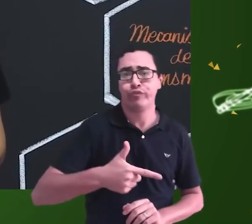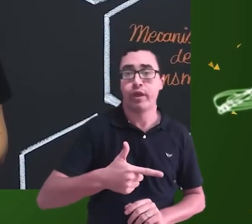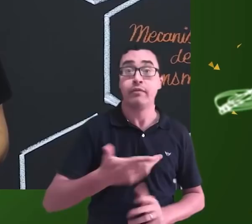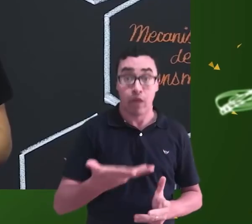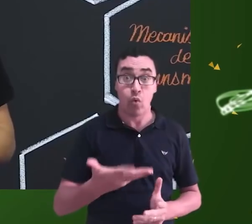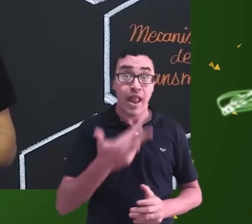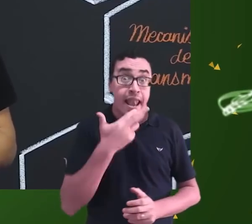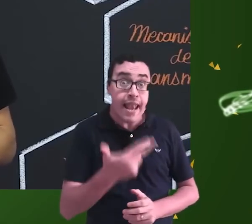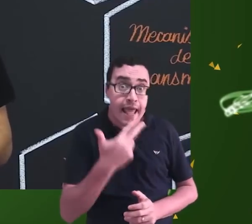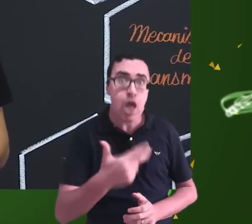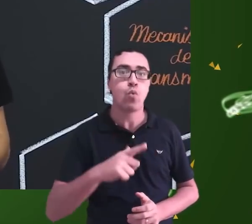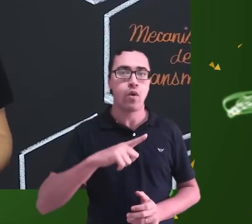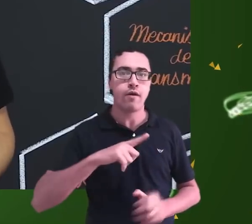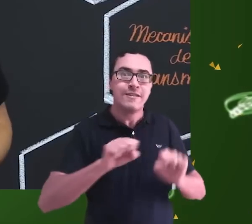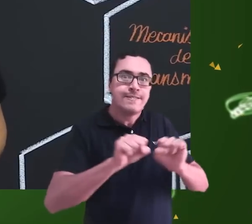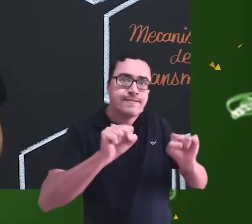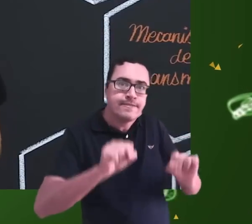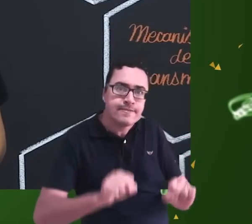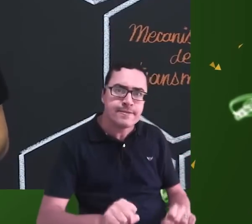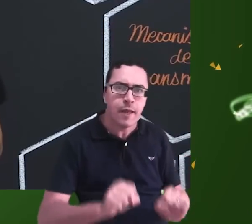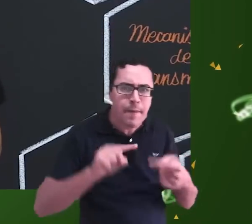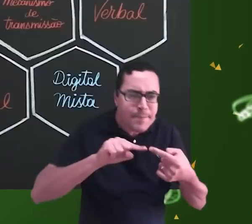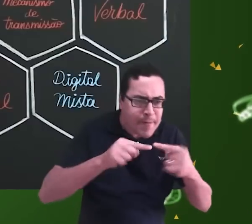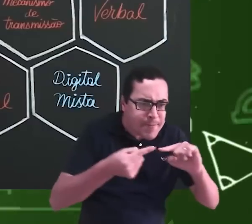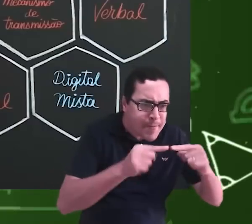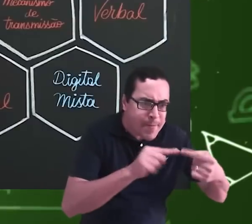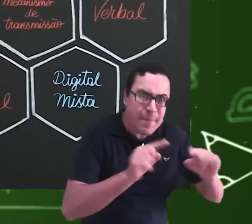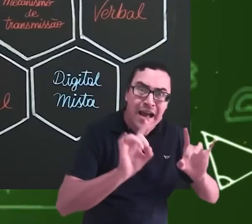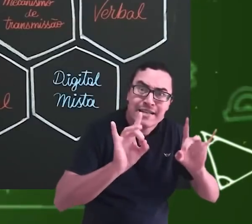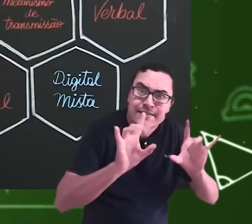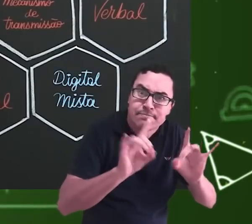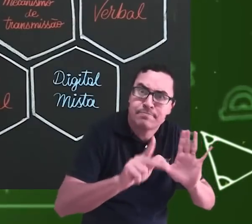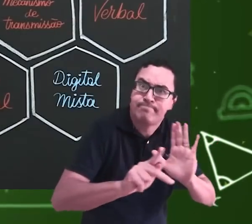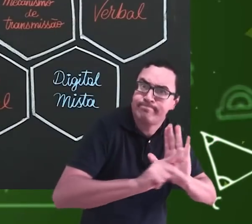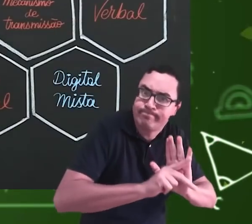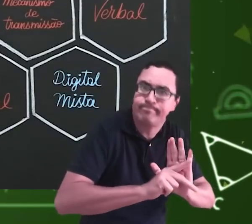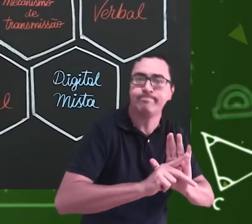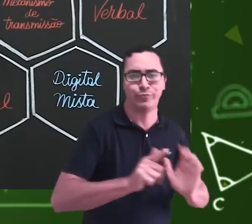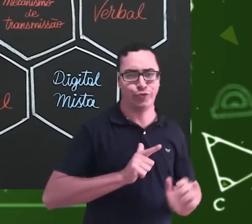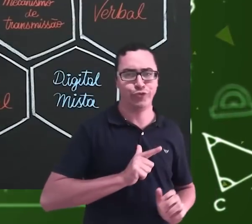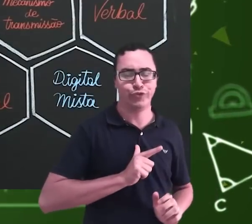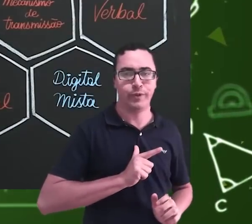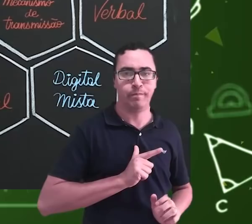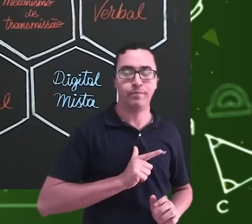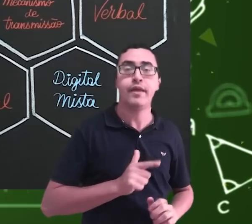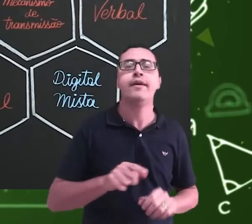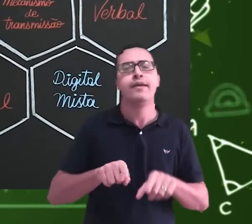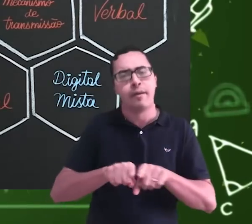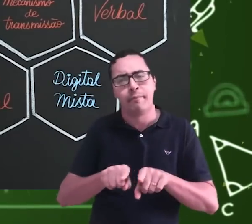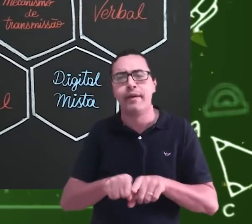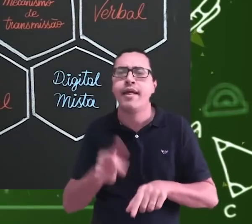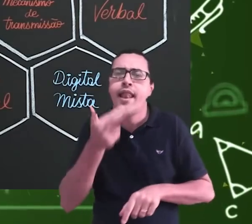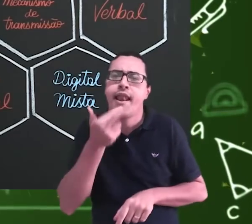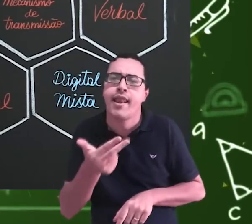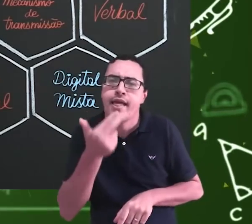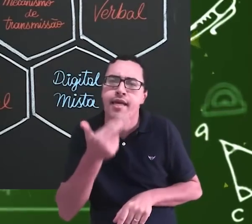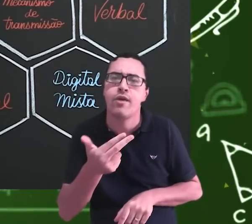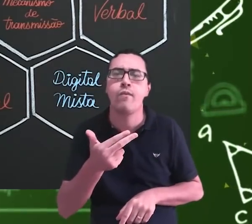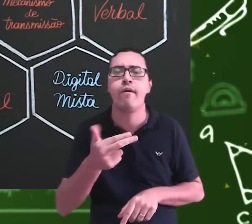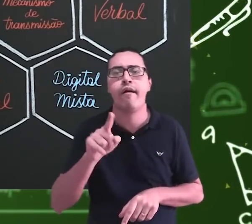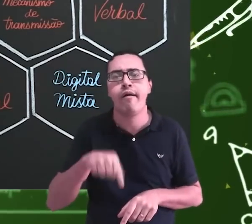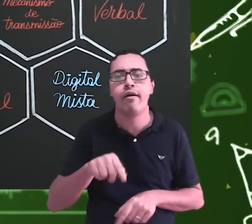bastante complexo que gira em torno de algumas regras bem específicas. A língua também é aquilo que a gente chama